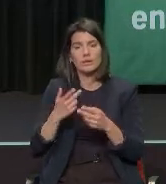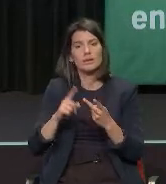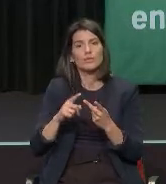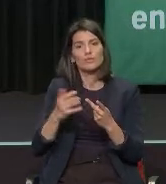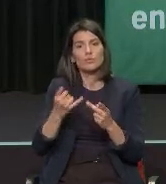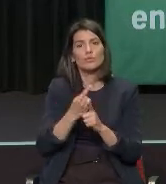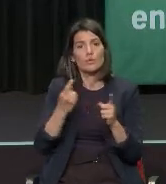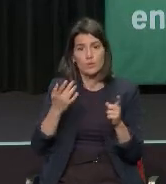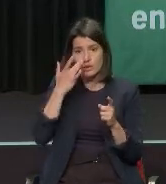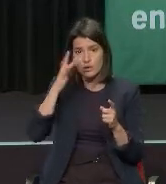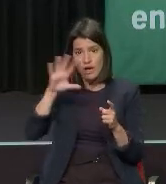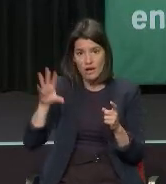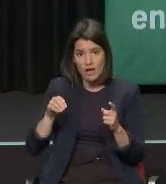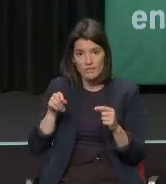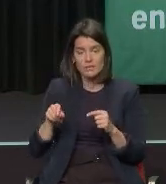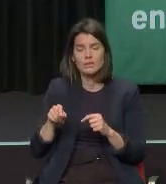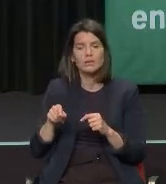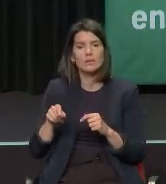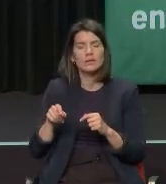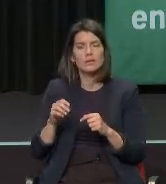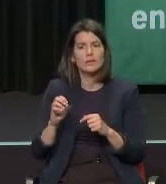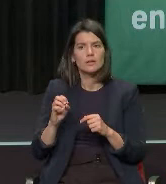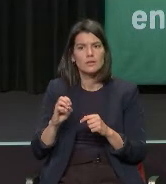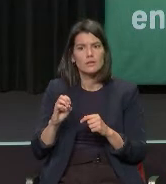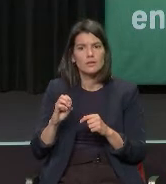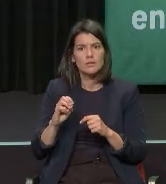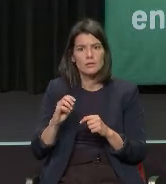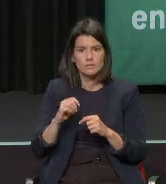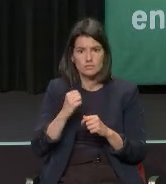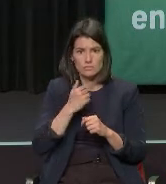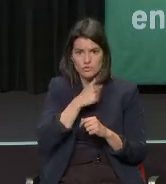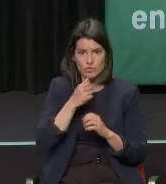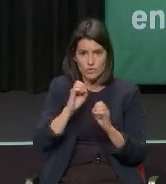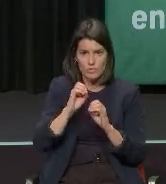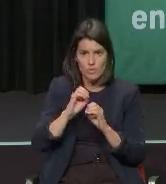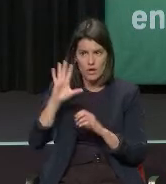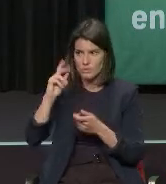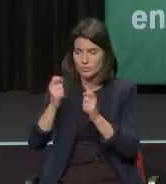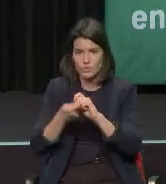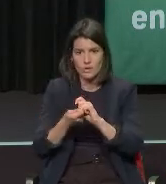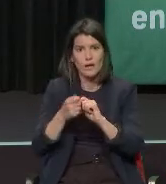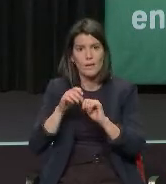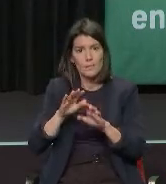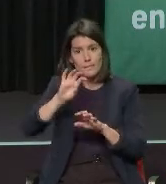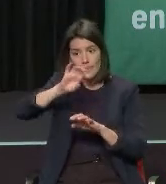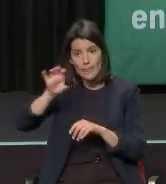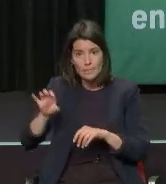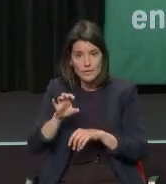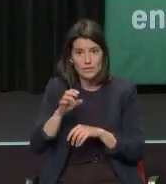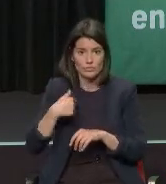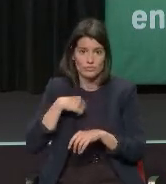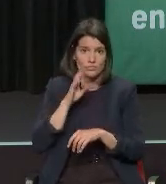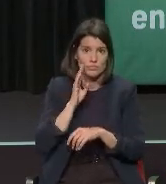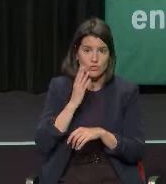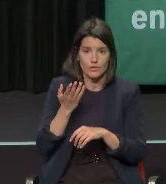e o segundo facto é que os países africanos não são fonte de mudança climática, mas